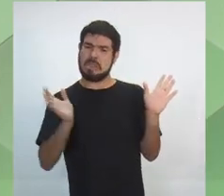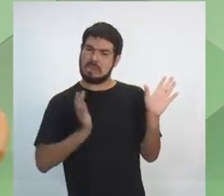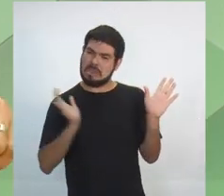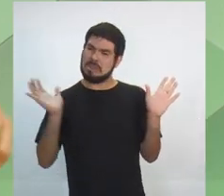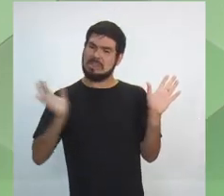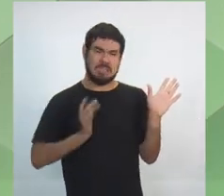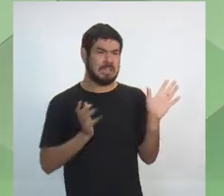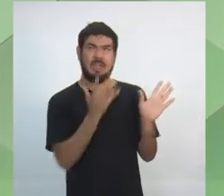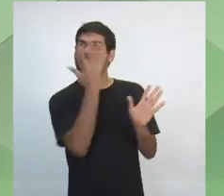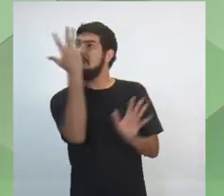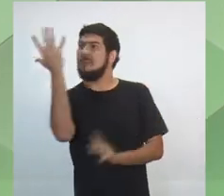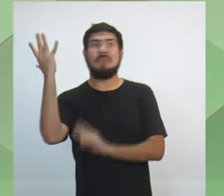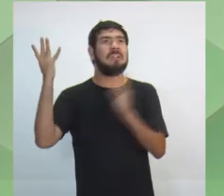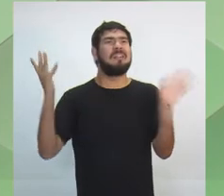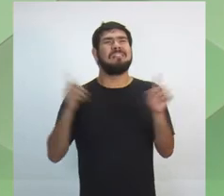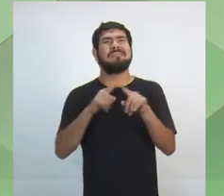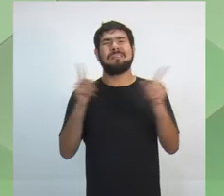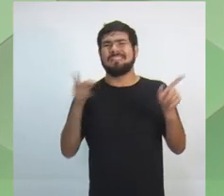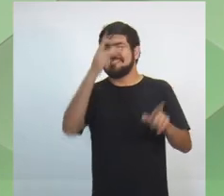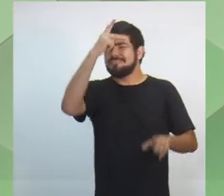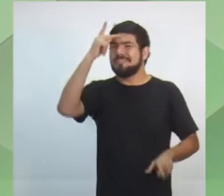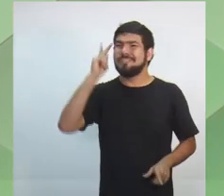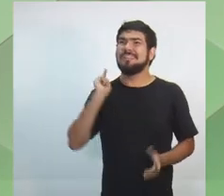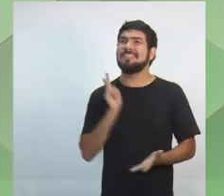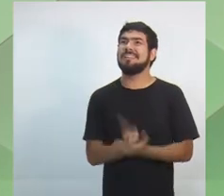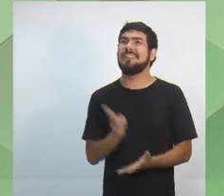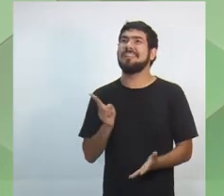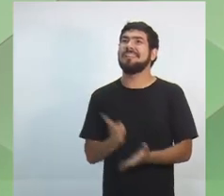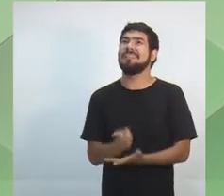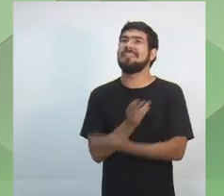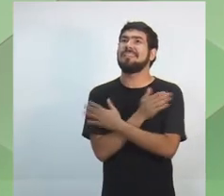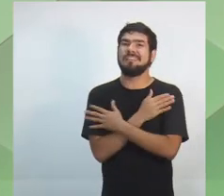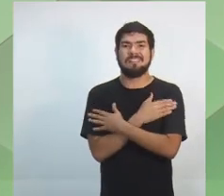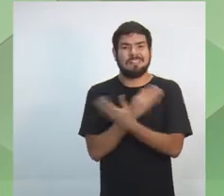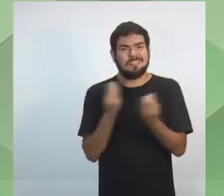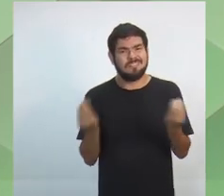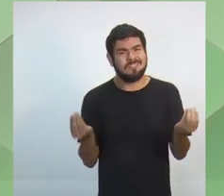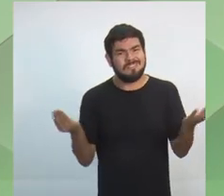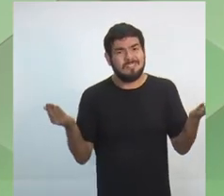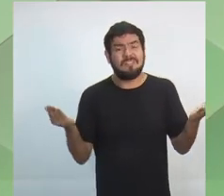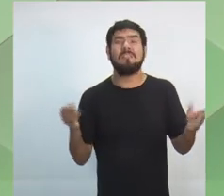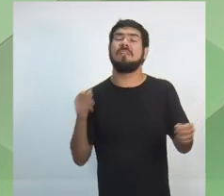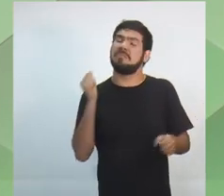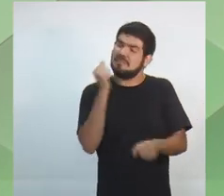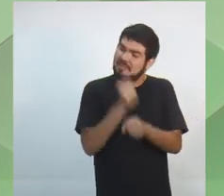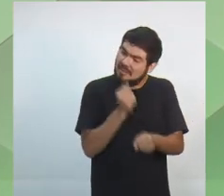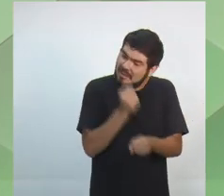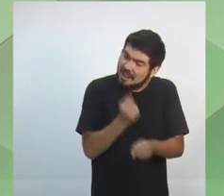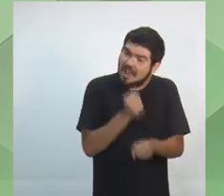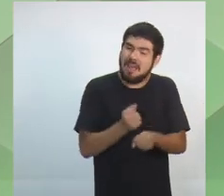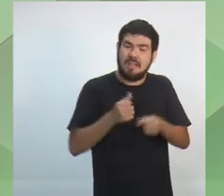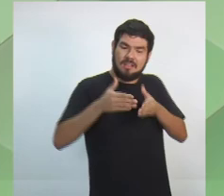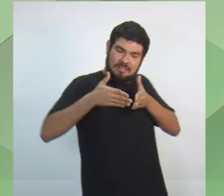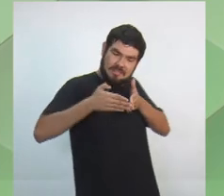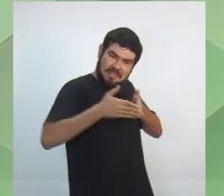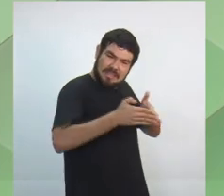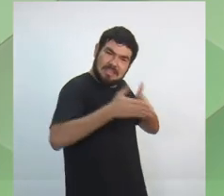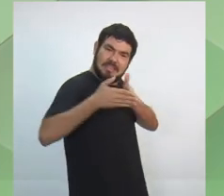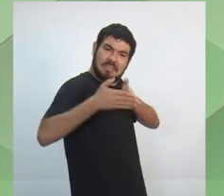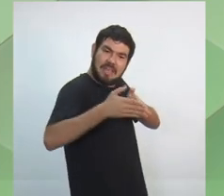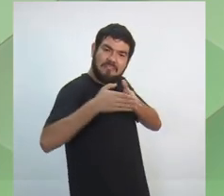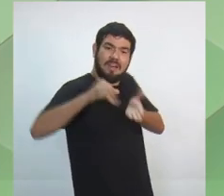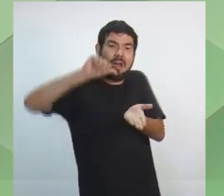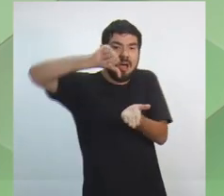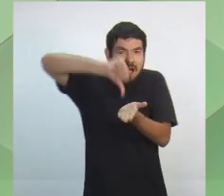povo continue nessa situação. Vamos criar o polo naval, vamos desenvolver o setor mineral respeitando